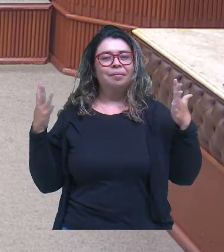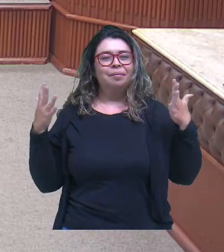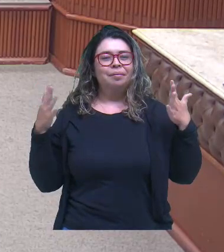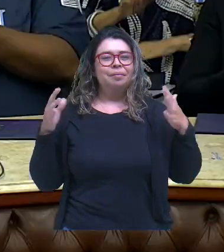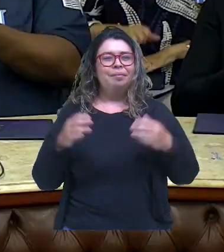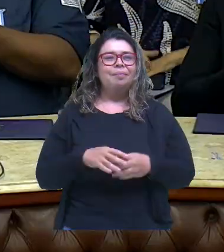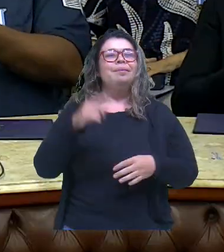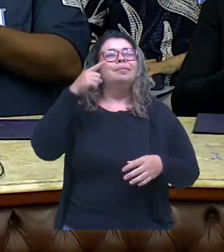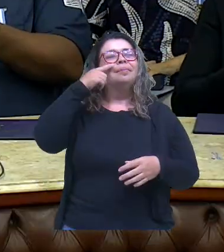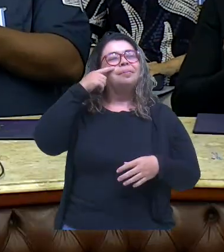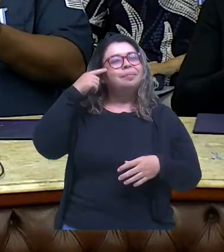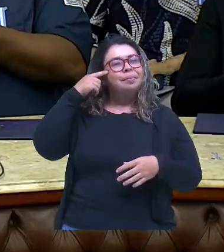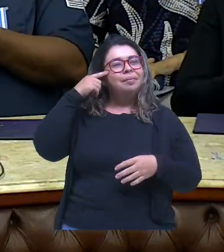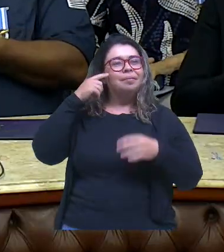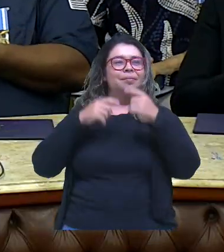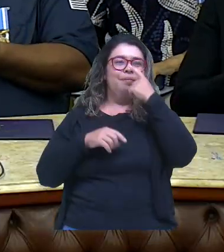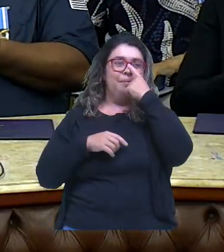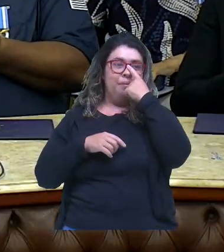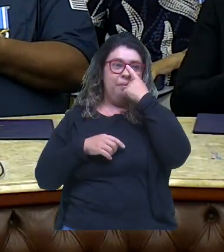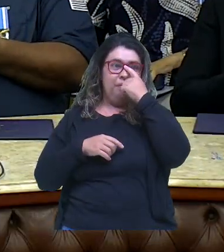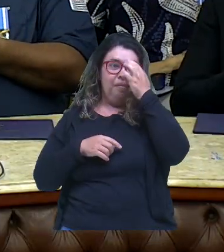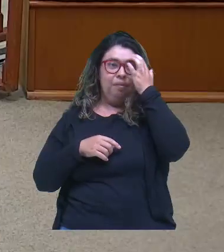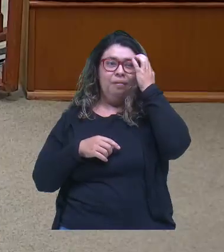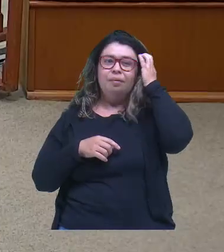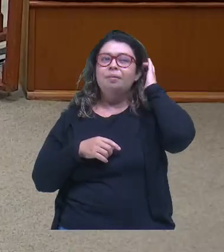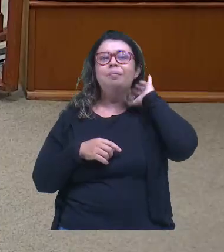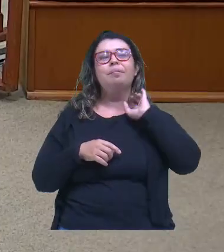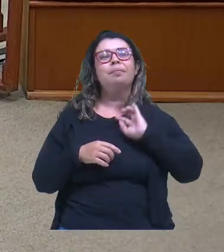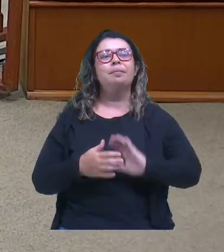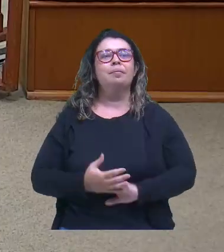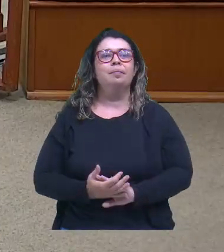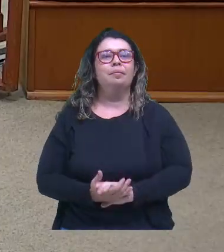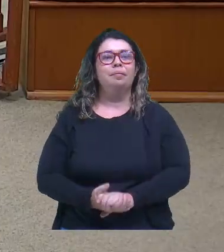Vereador Vinícius, por favor.